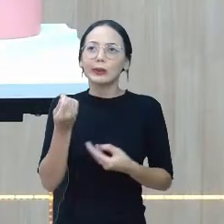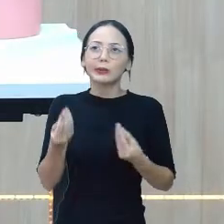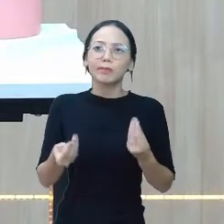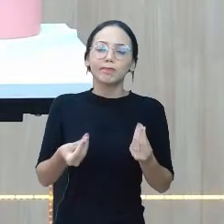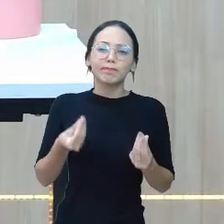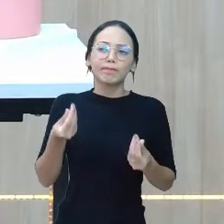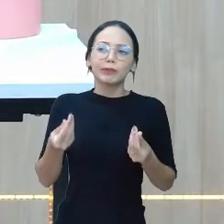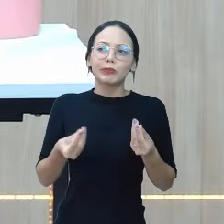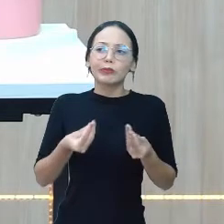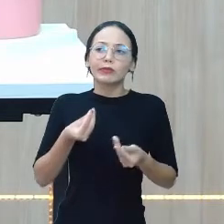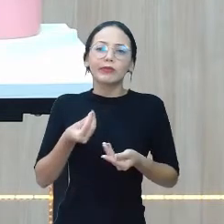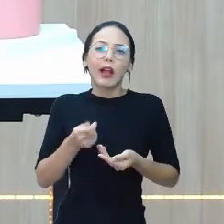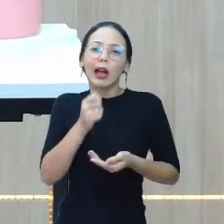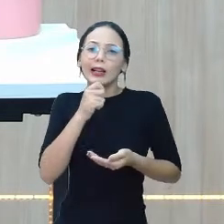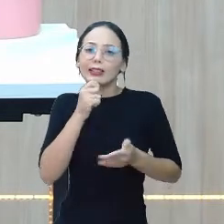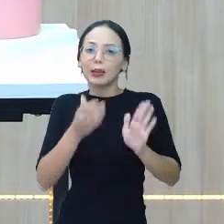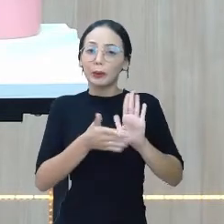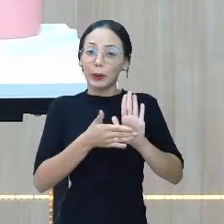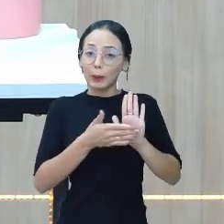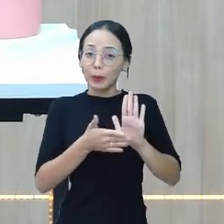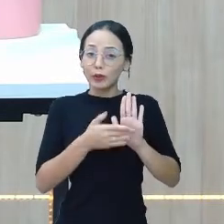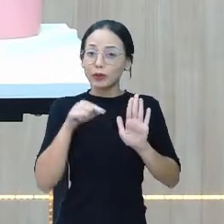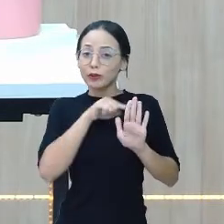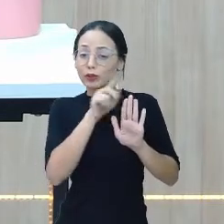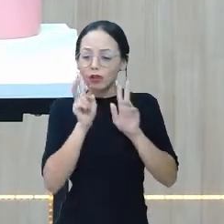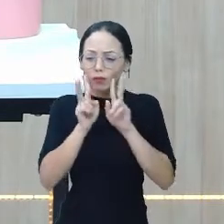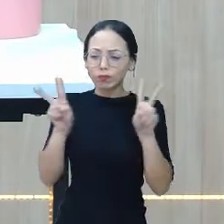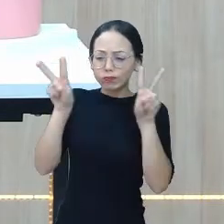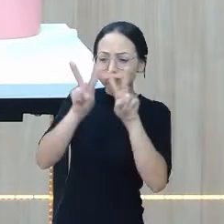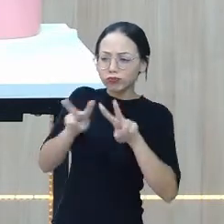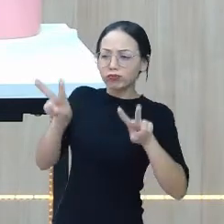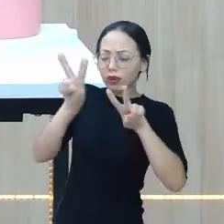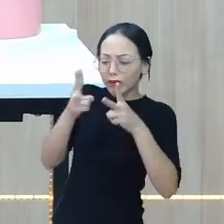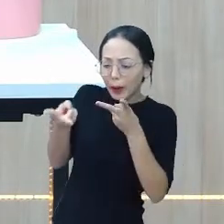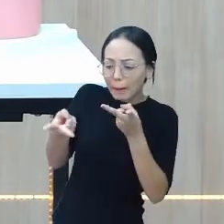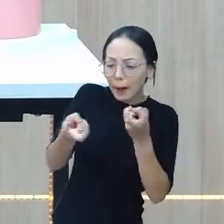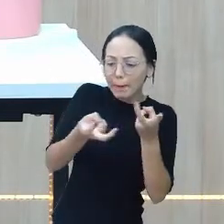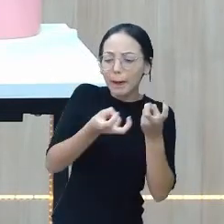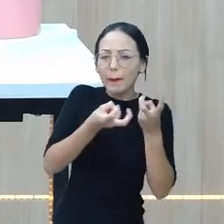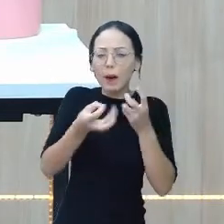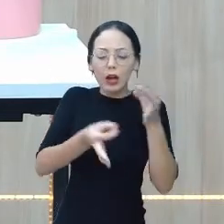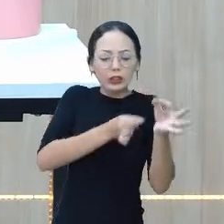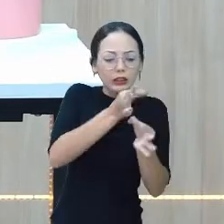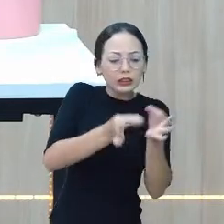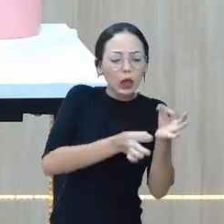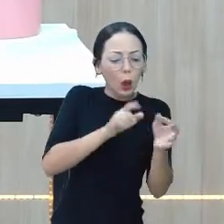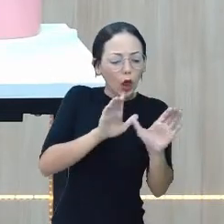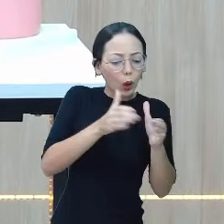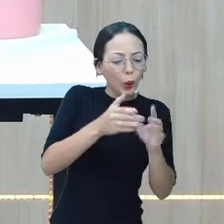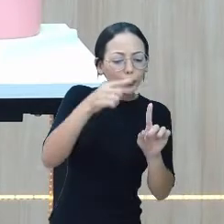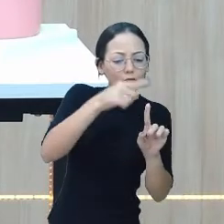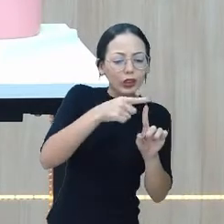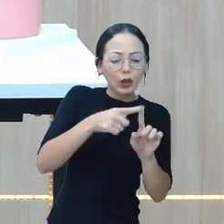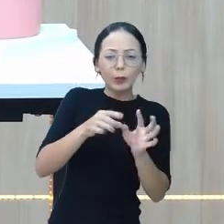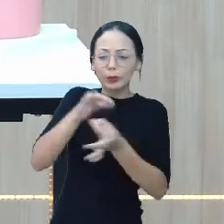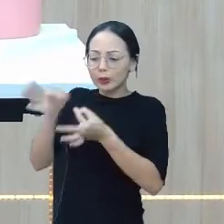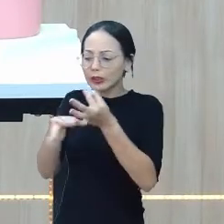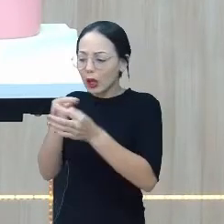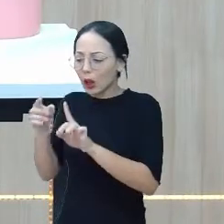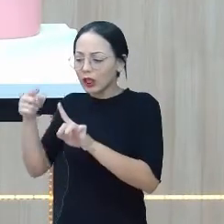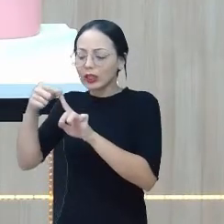naquela, vamos dizer assim, naquela proposta de vocês observarem bastante células animais e células vegetais para poder